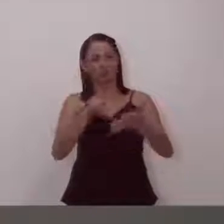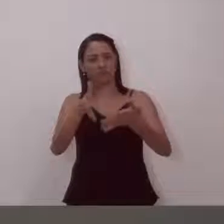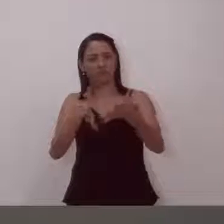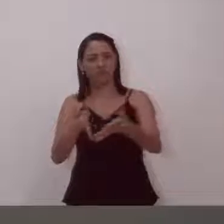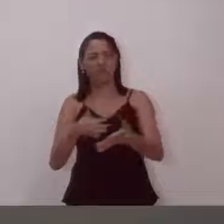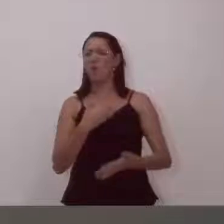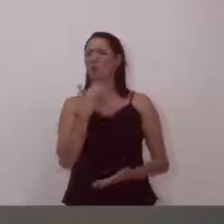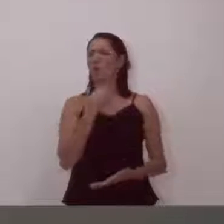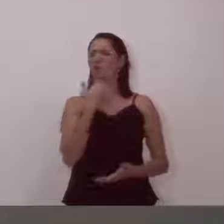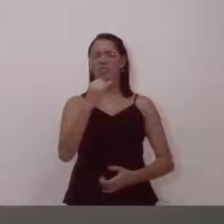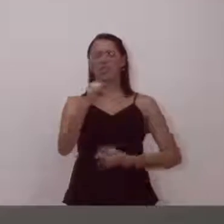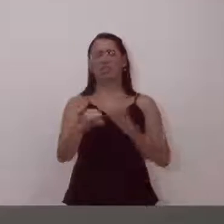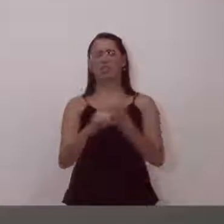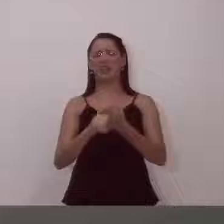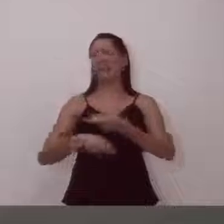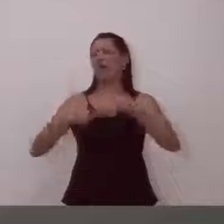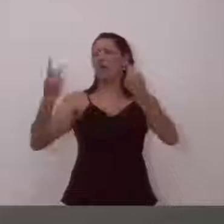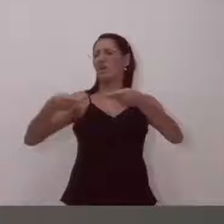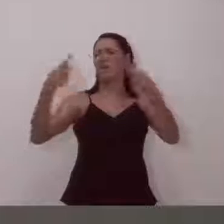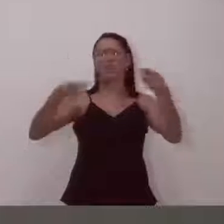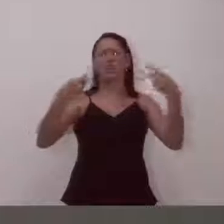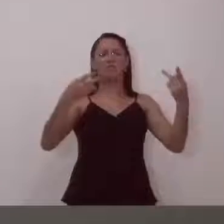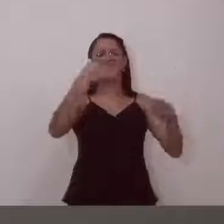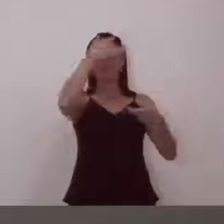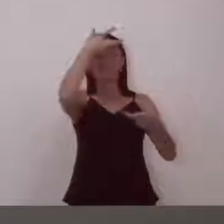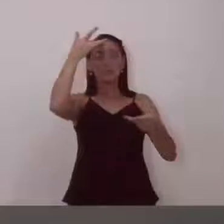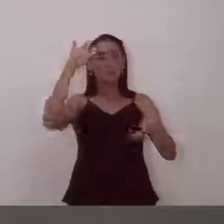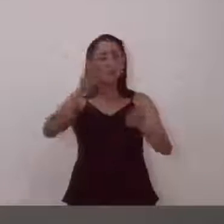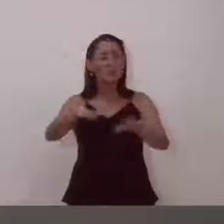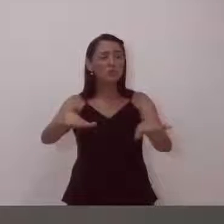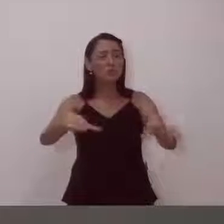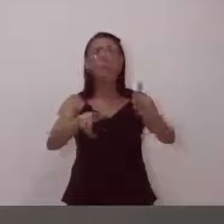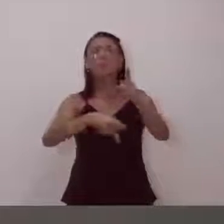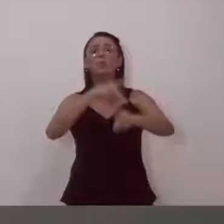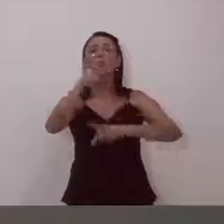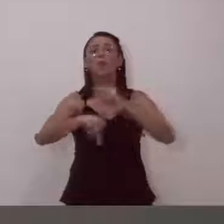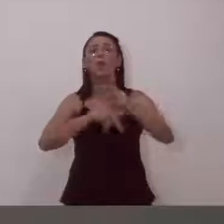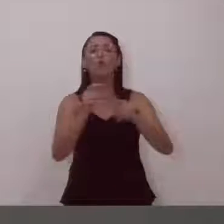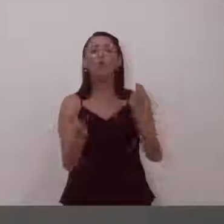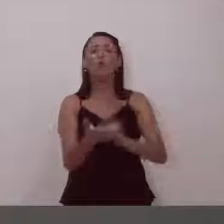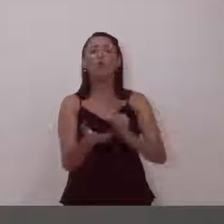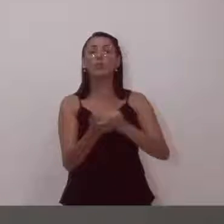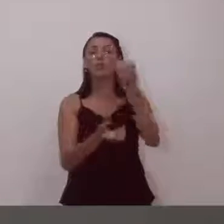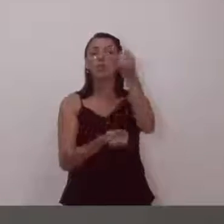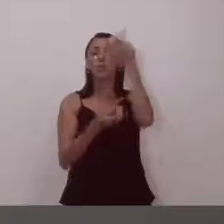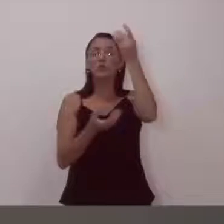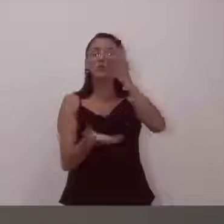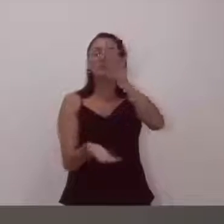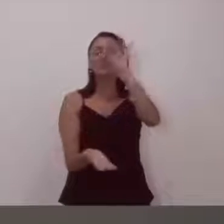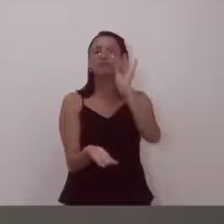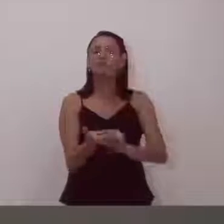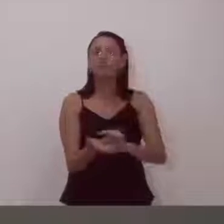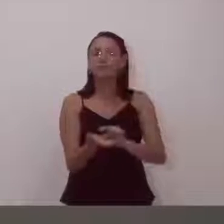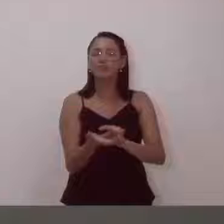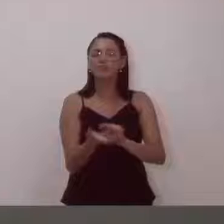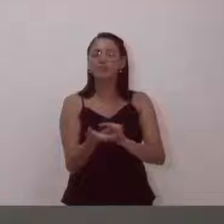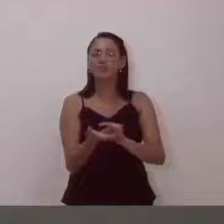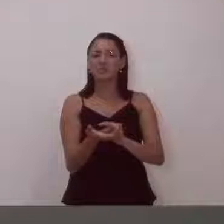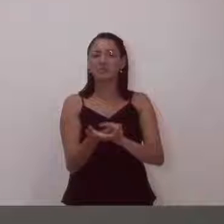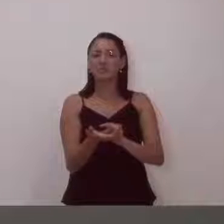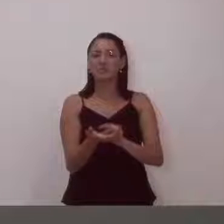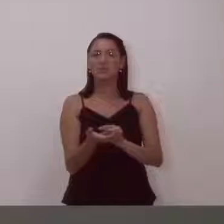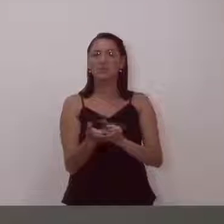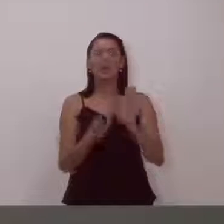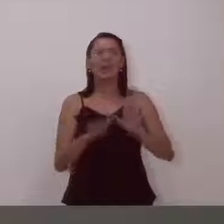fazendo propaganda na internet, porque a população está muito carente de informações verdadeiras e concretas. E aí, cada vez que eu vejo